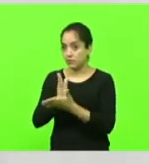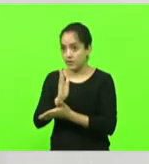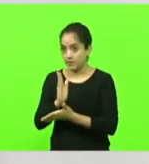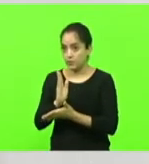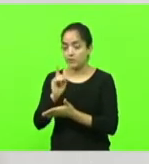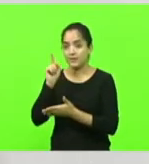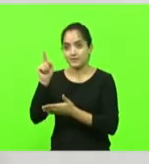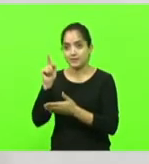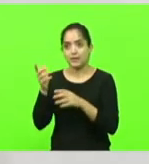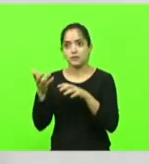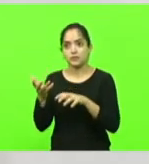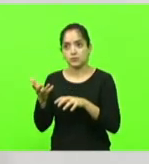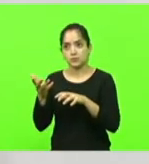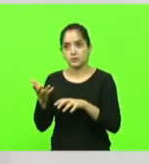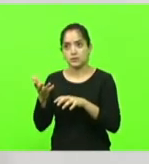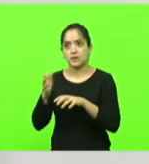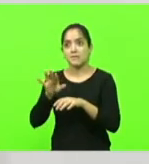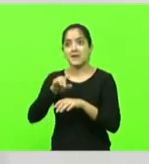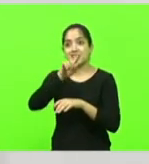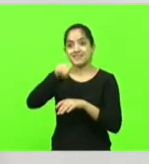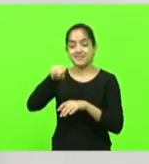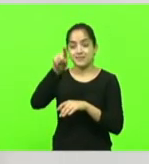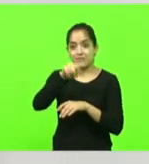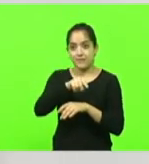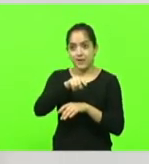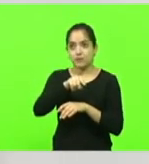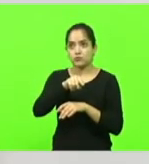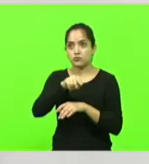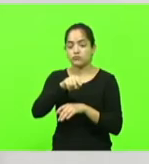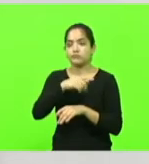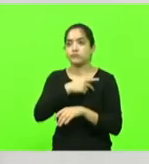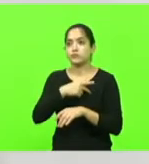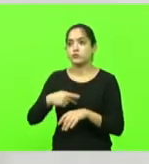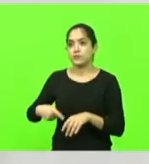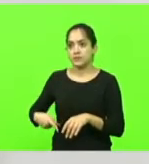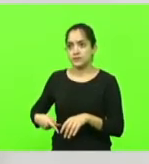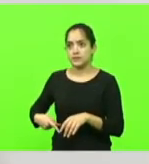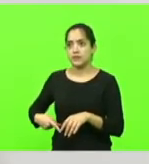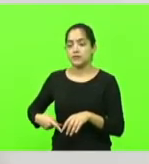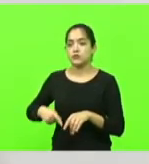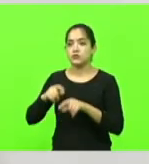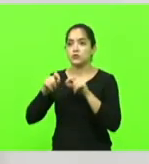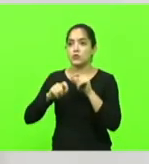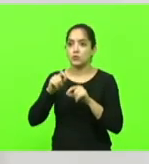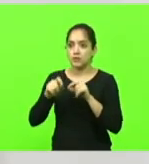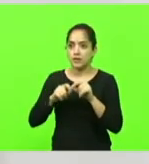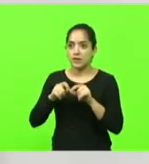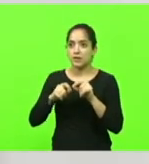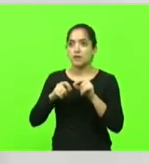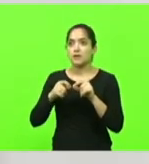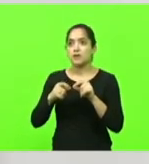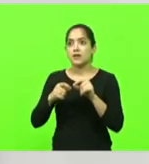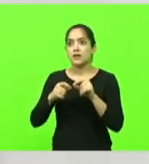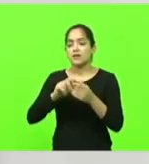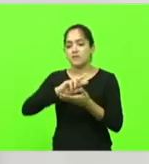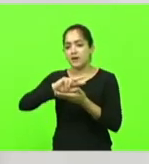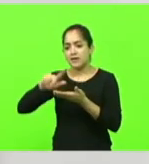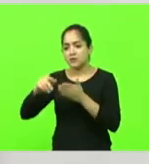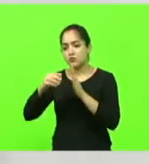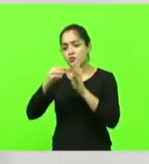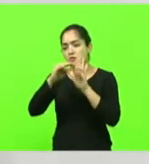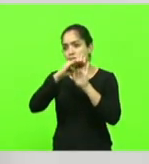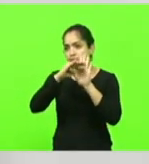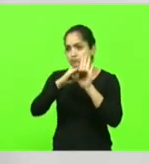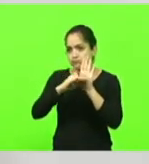Congresso, mas recebeu o veto total do presidente Bolsonaro. Trata-se de um conjunto de medidas emergenciais para